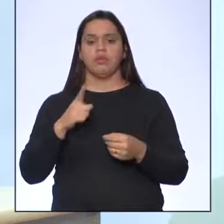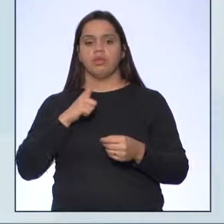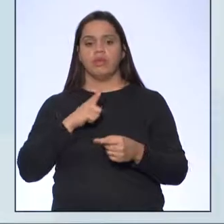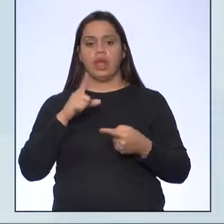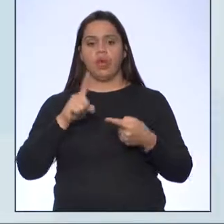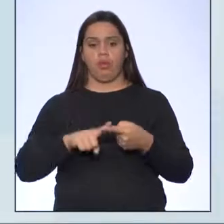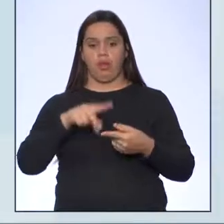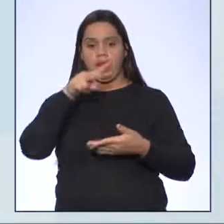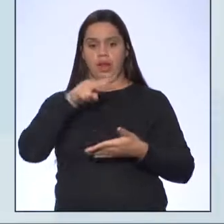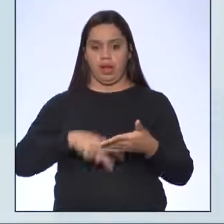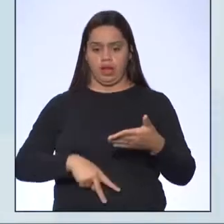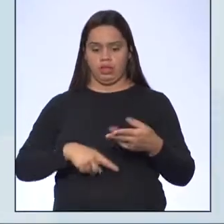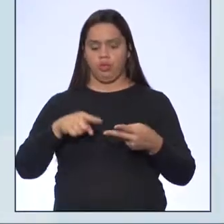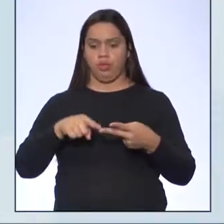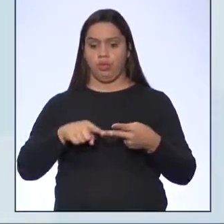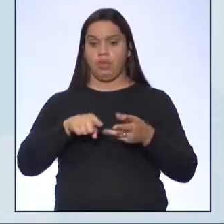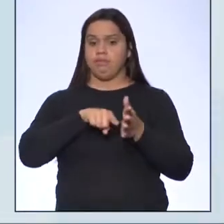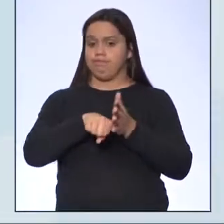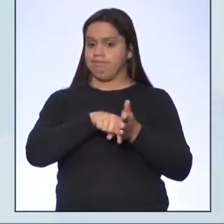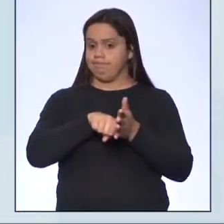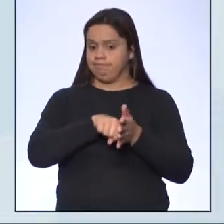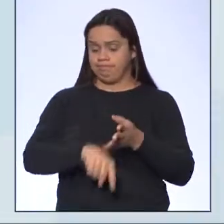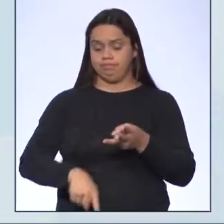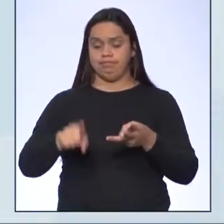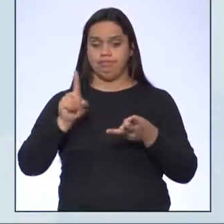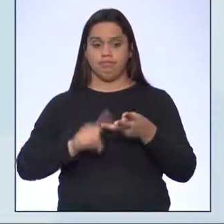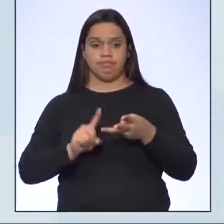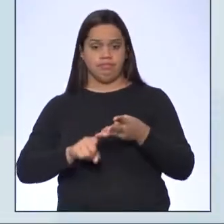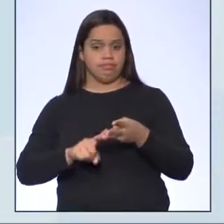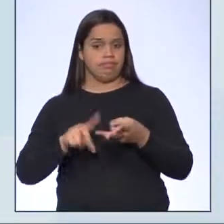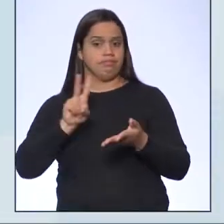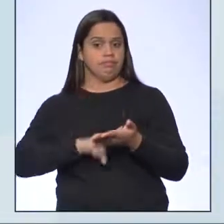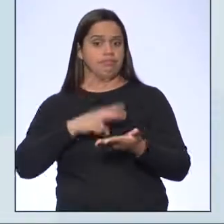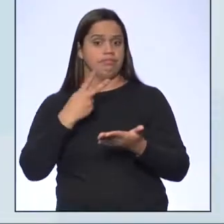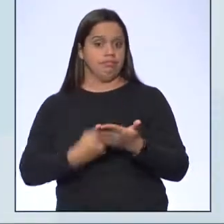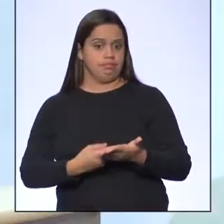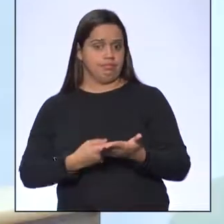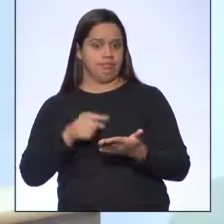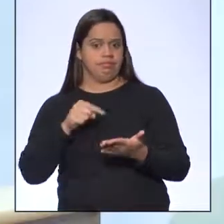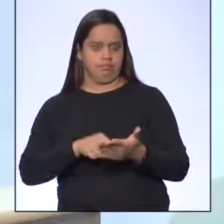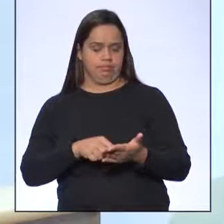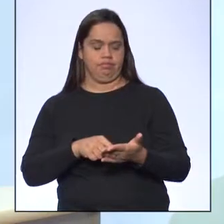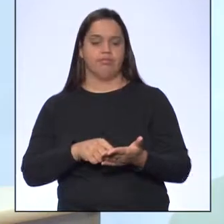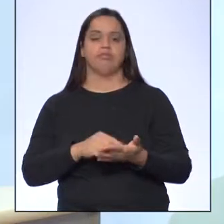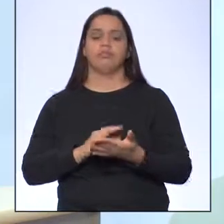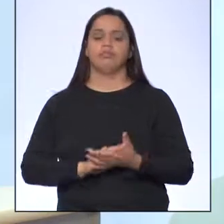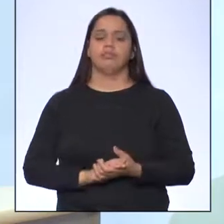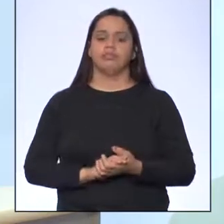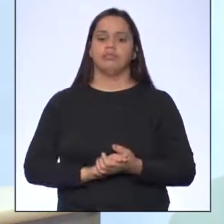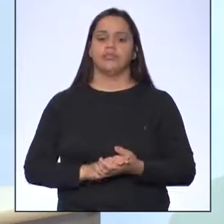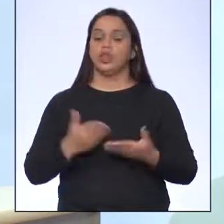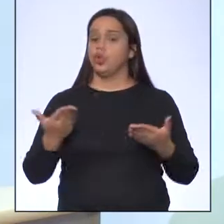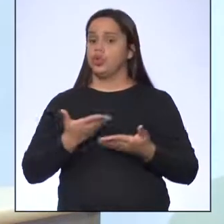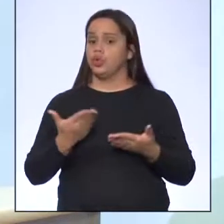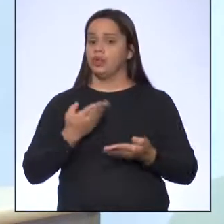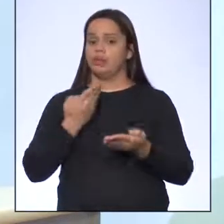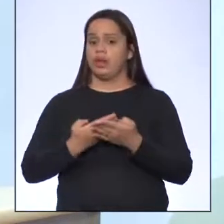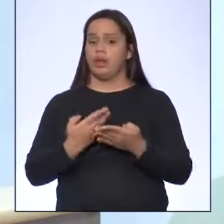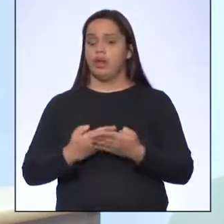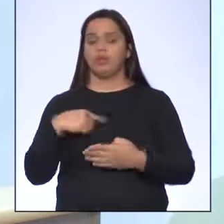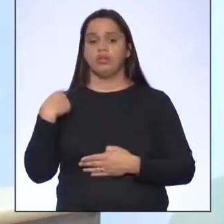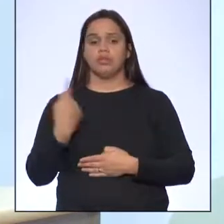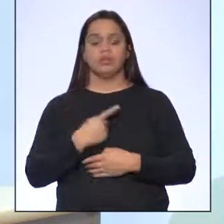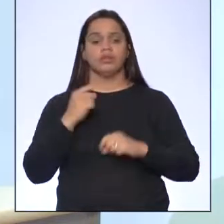da leitura, a etapa da análise e a etapa da interpretação. E hoje, para essa aula,